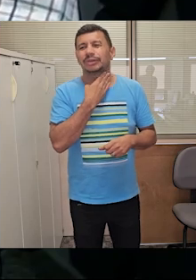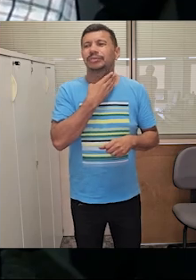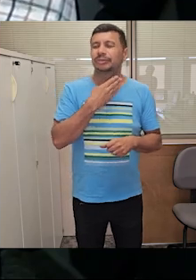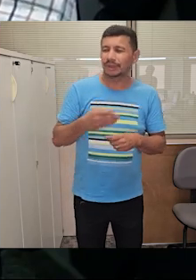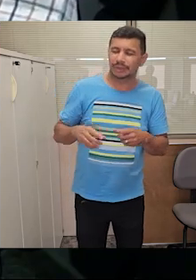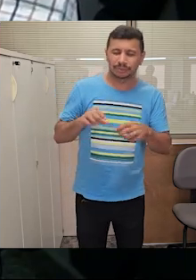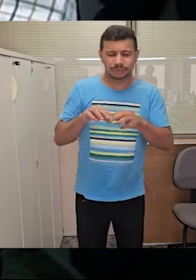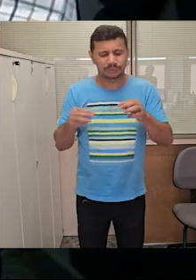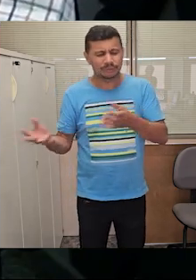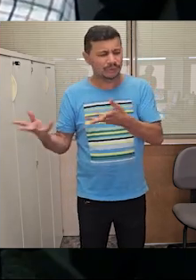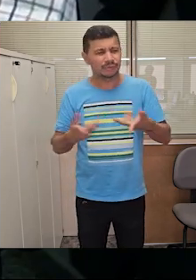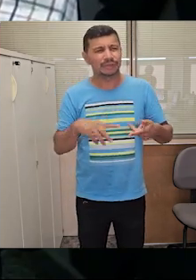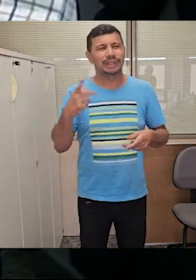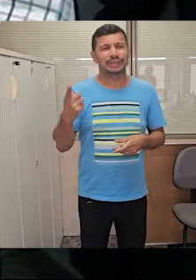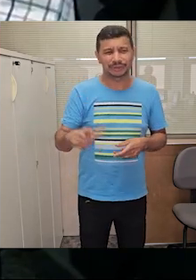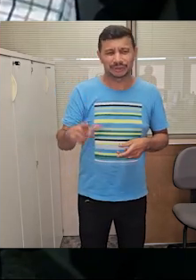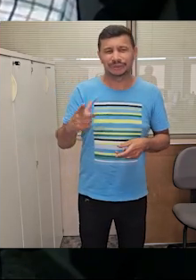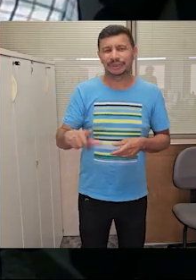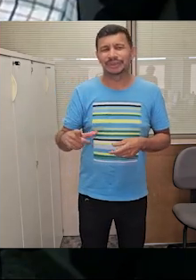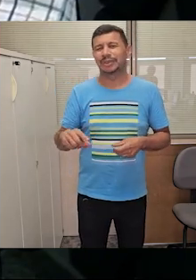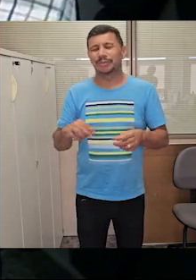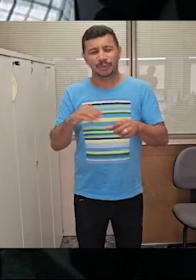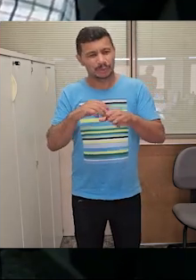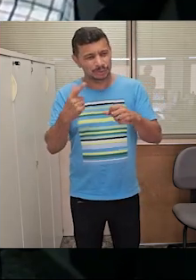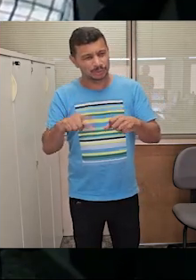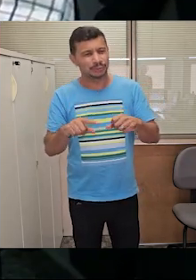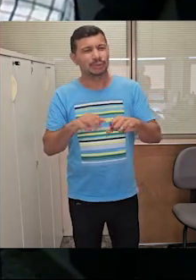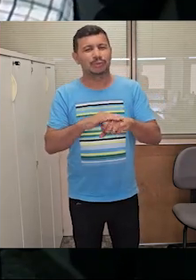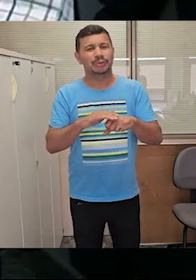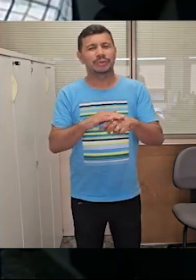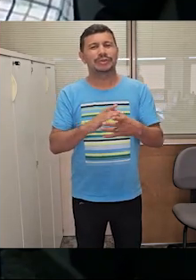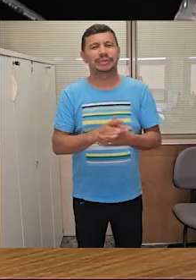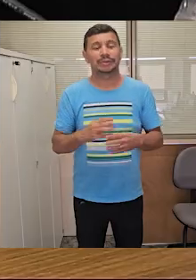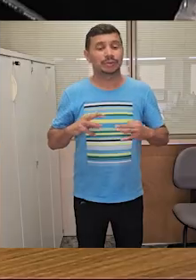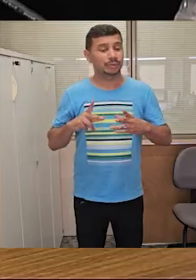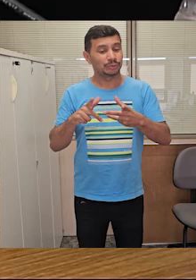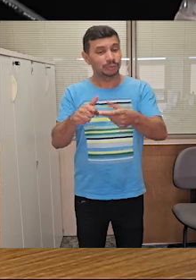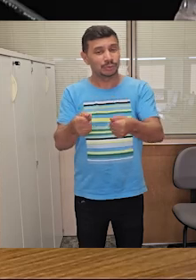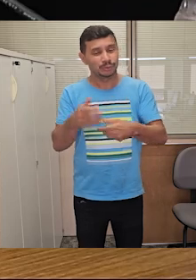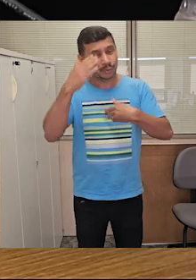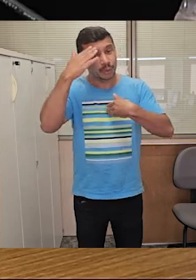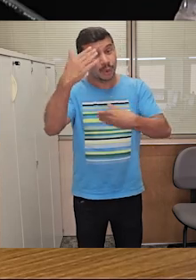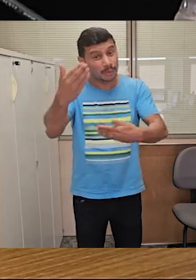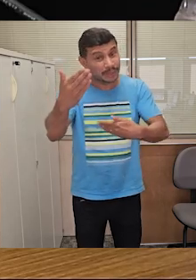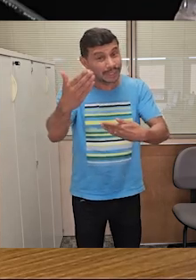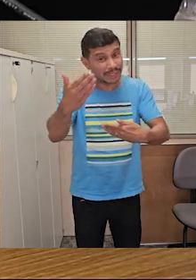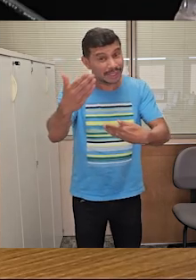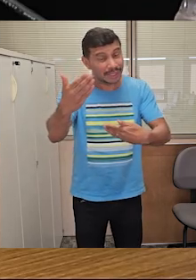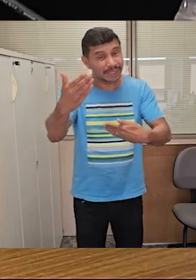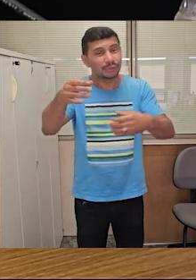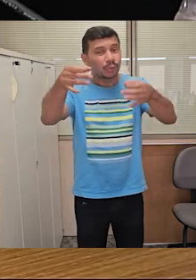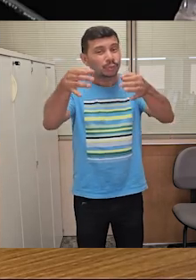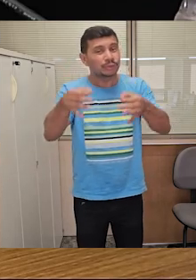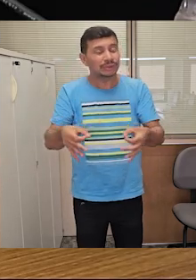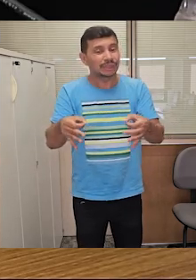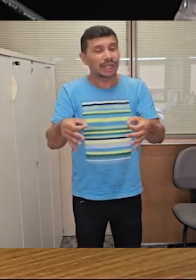outras vezes para estar aqui para a gente continuar um pouco mais essa conversa. A todos vocês, muito obrigado. Deixou